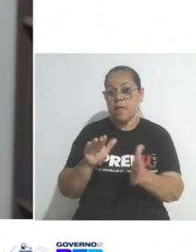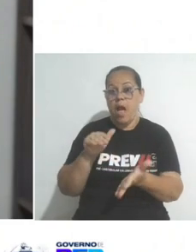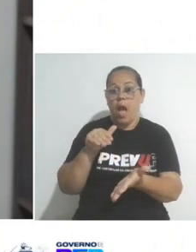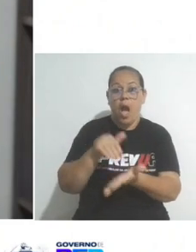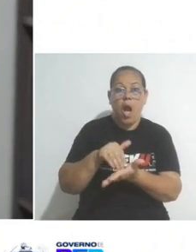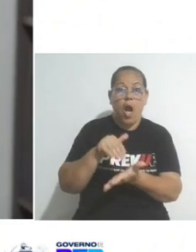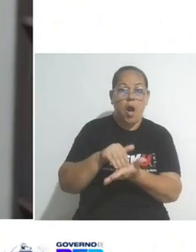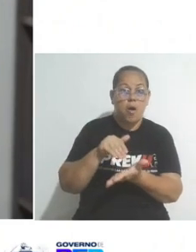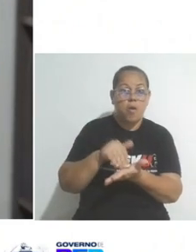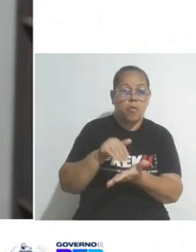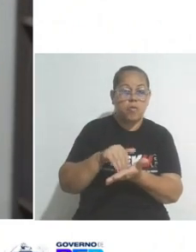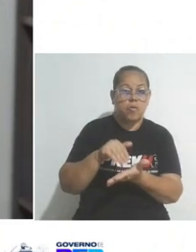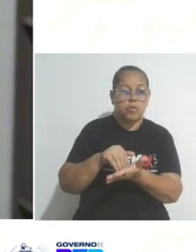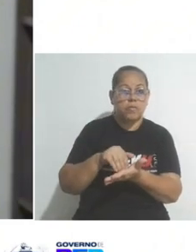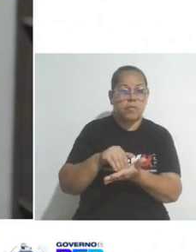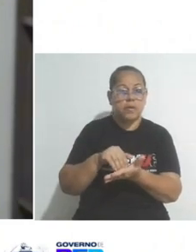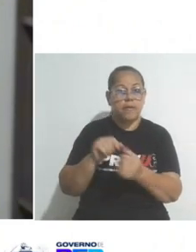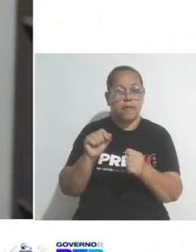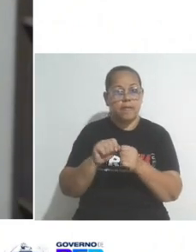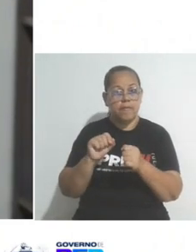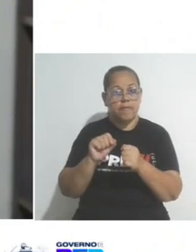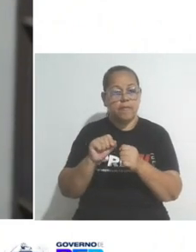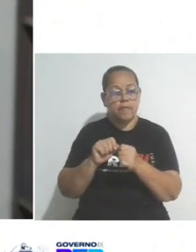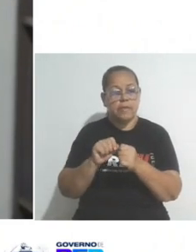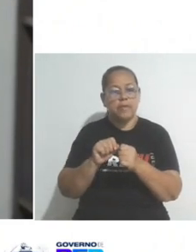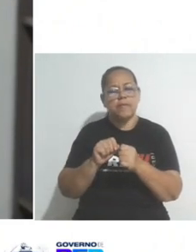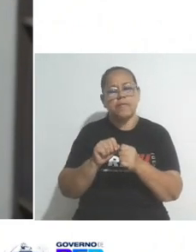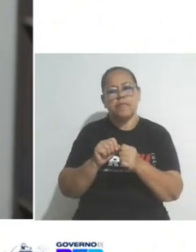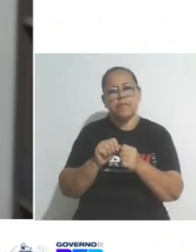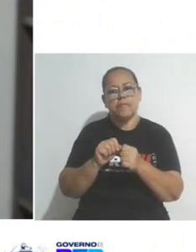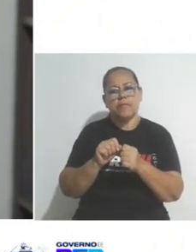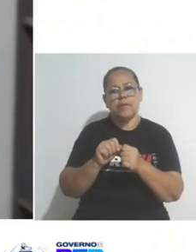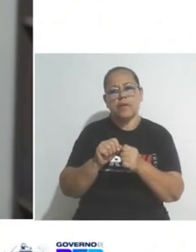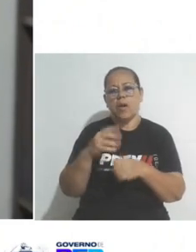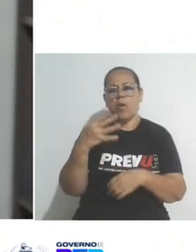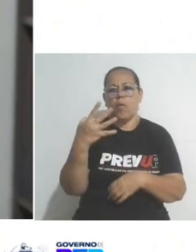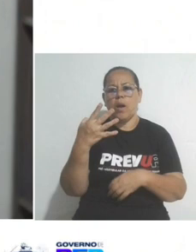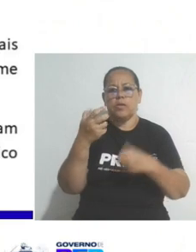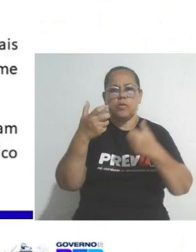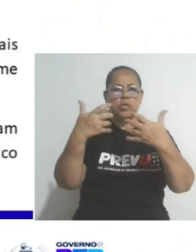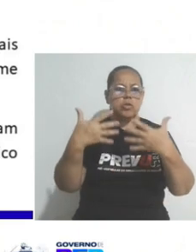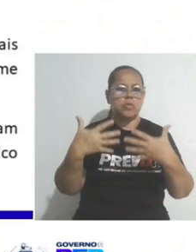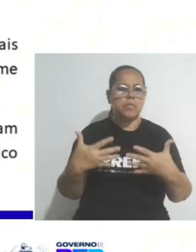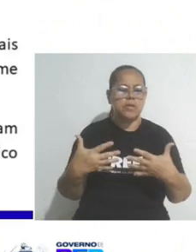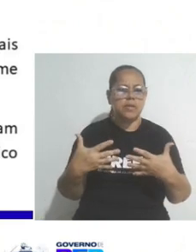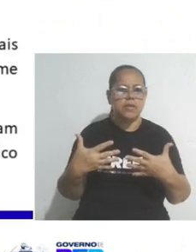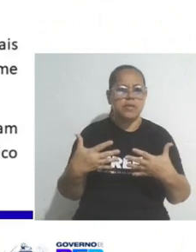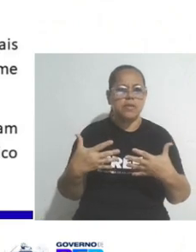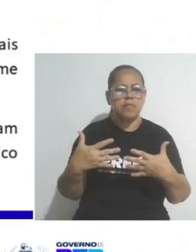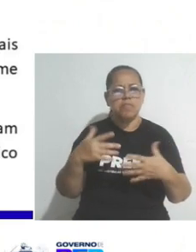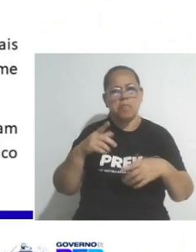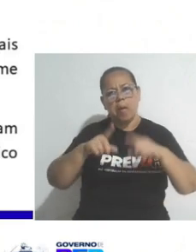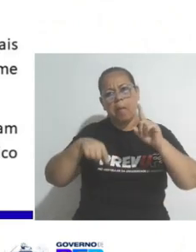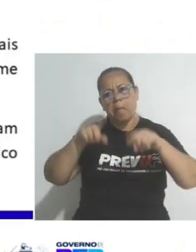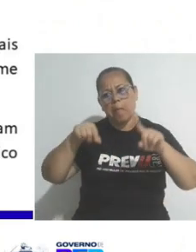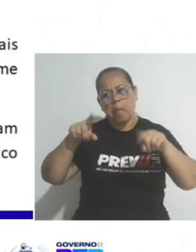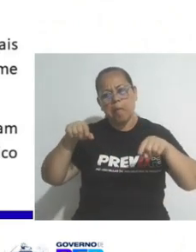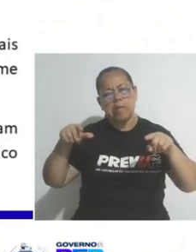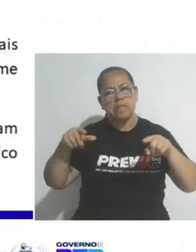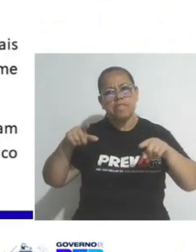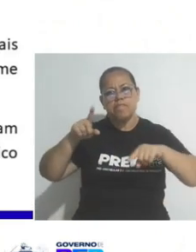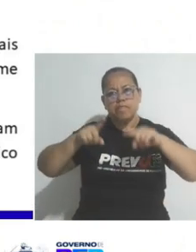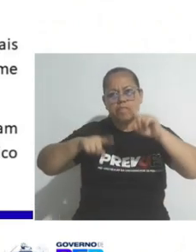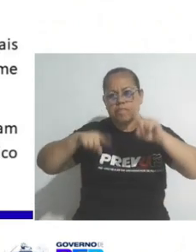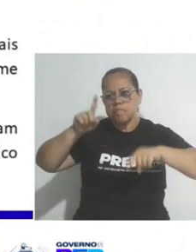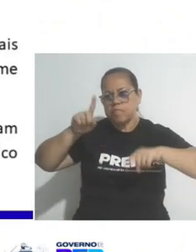proposição feita a última afirmativa feita é a número 4 que diz as oscilações cíclicas